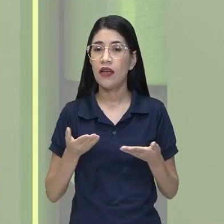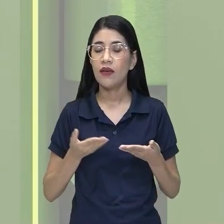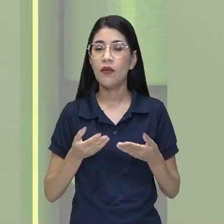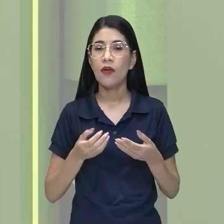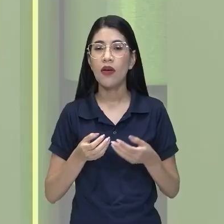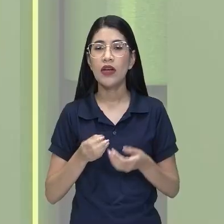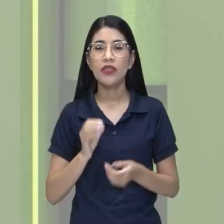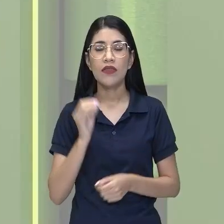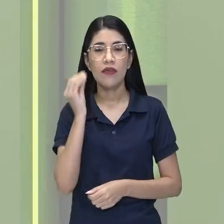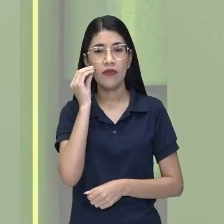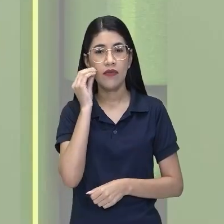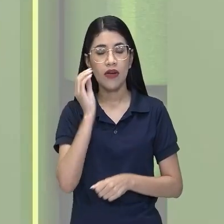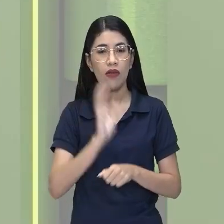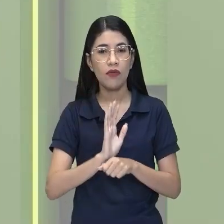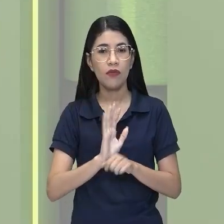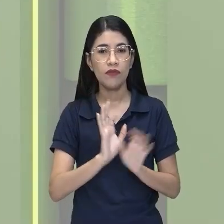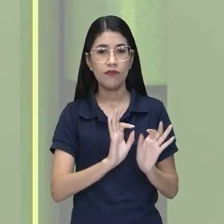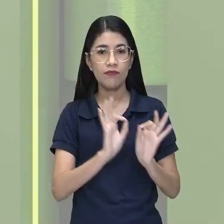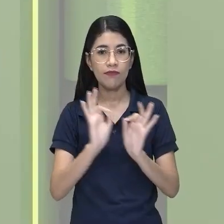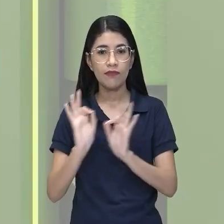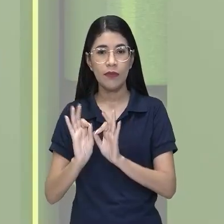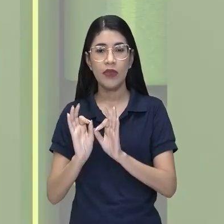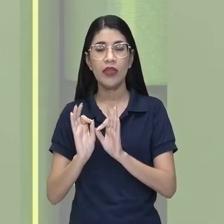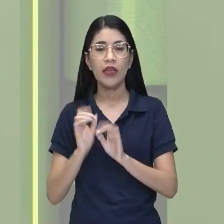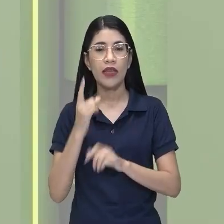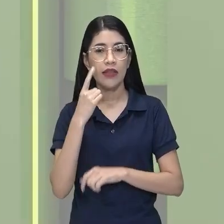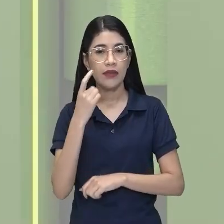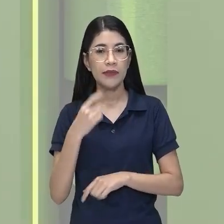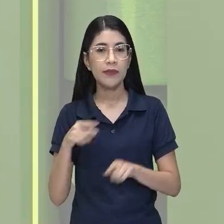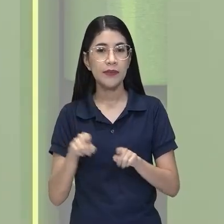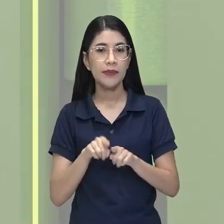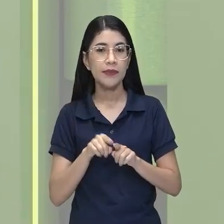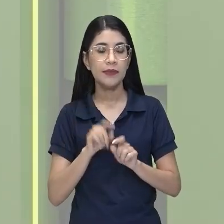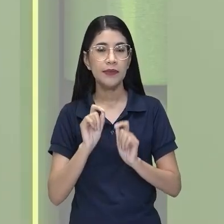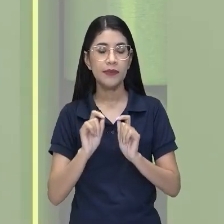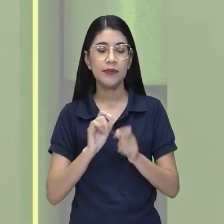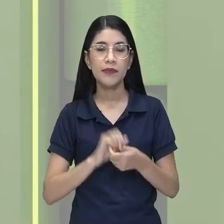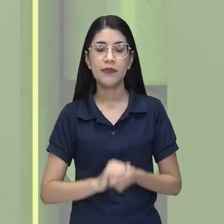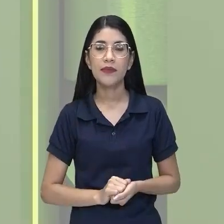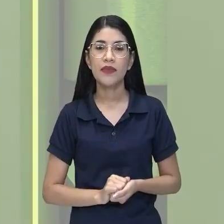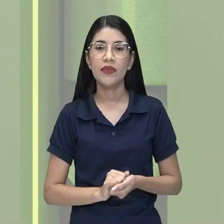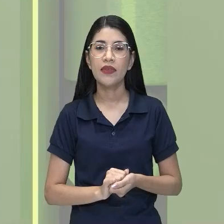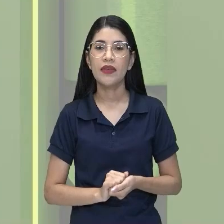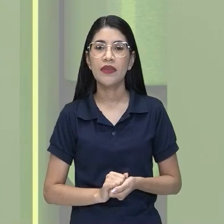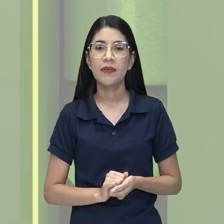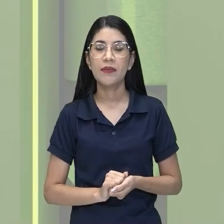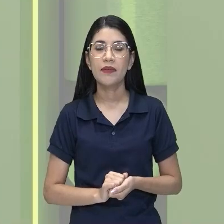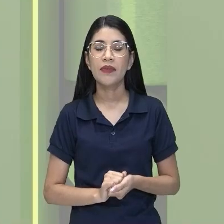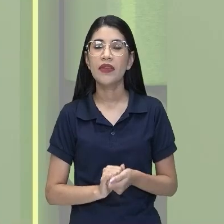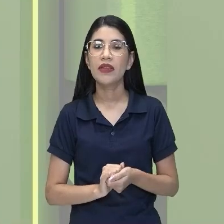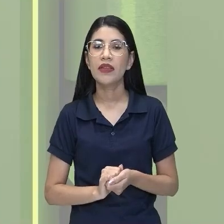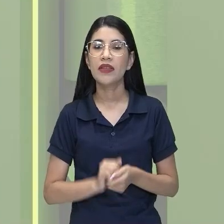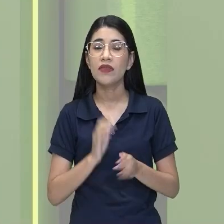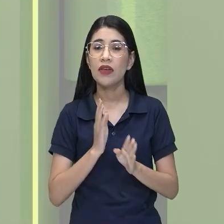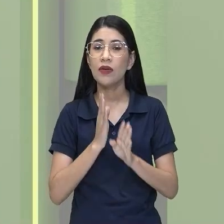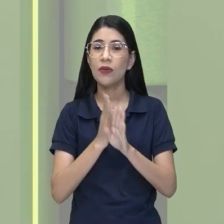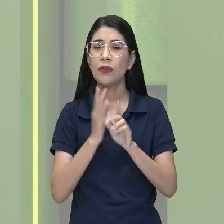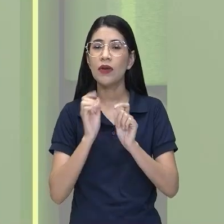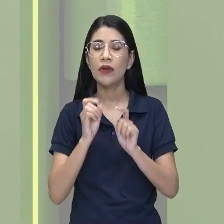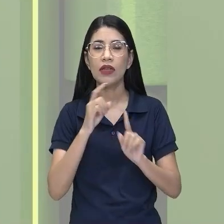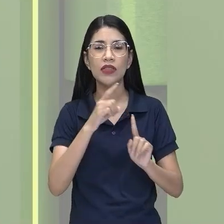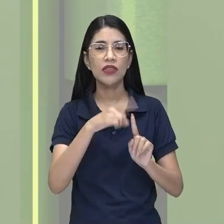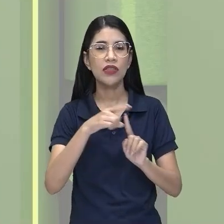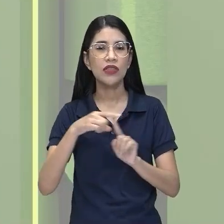vai assistir um vídeo bem interessante aonde vamos encontrar as